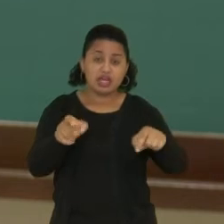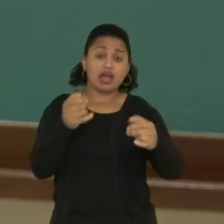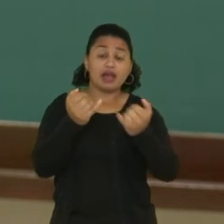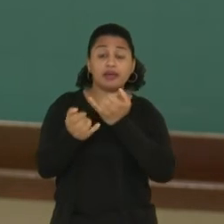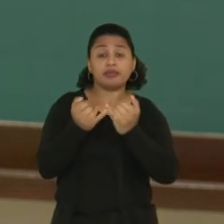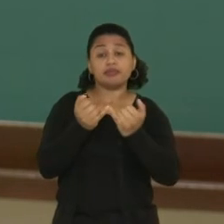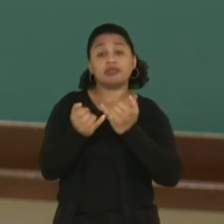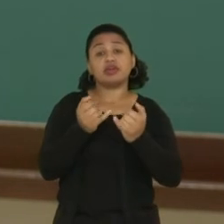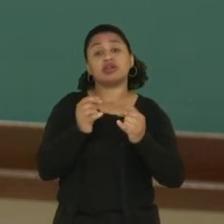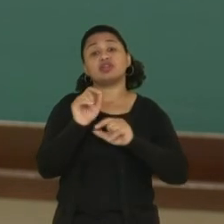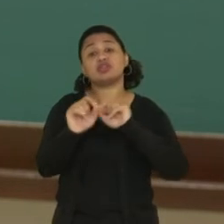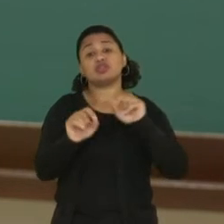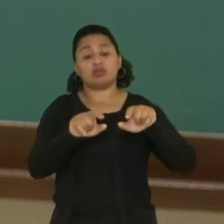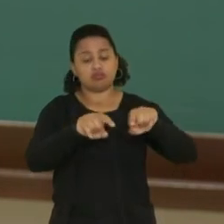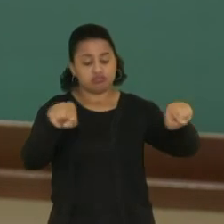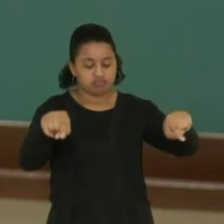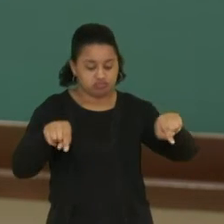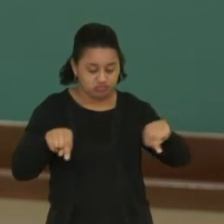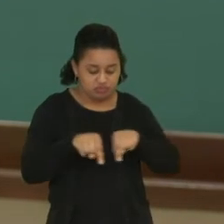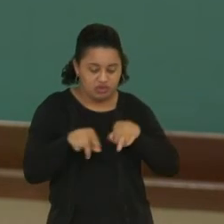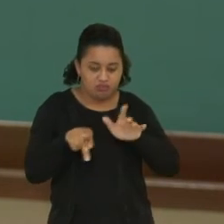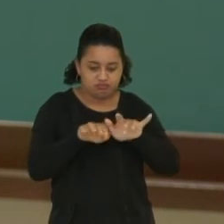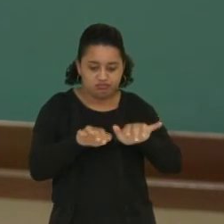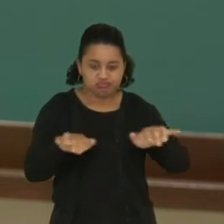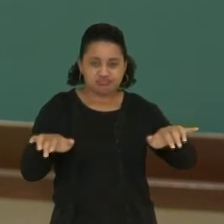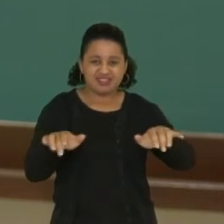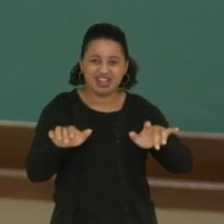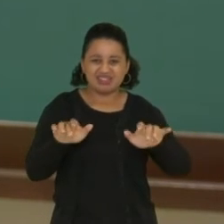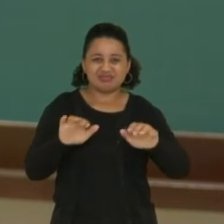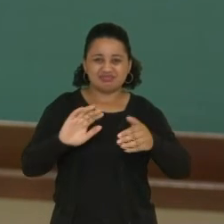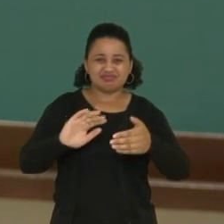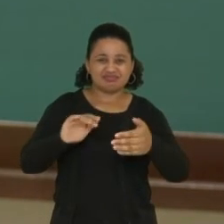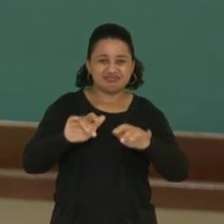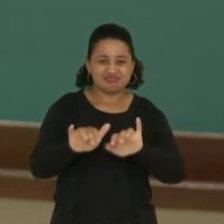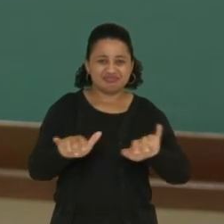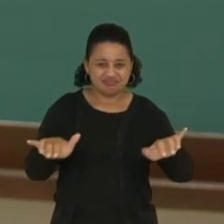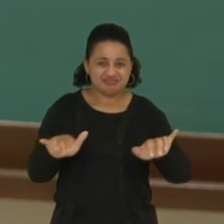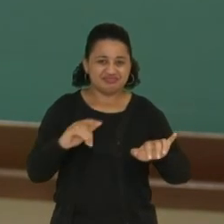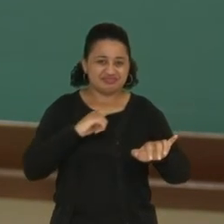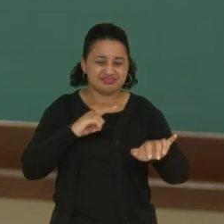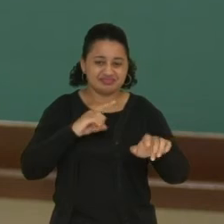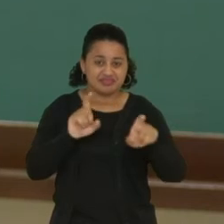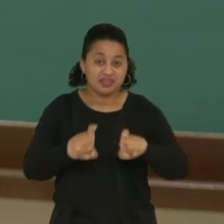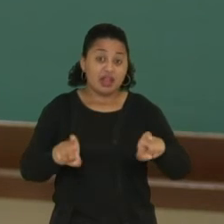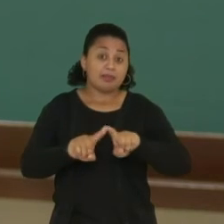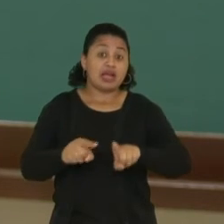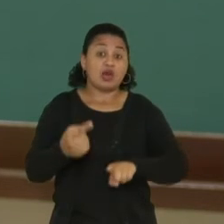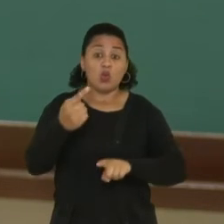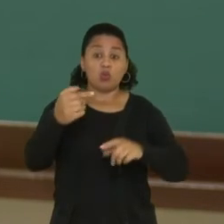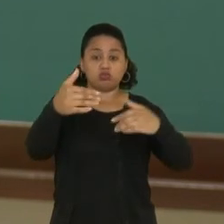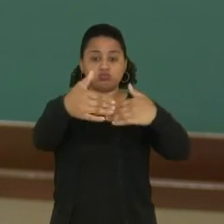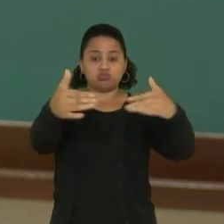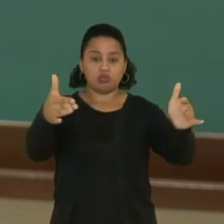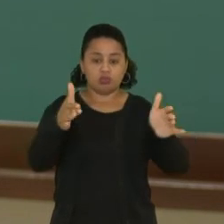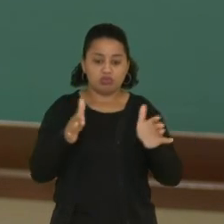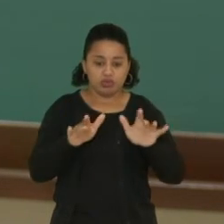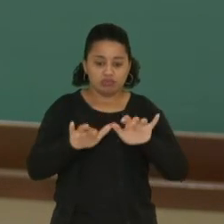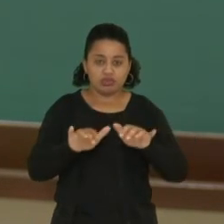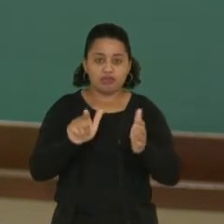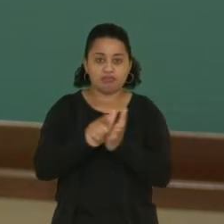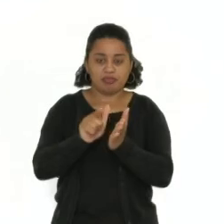parecida com o teclado do computador, porém ela é numa peça única.